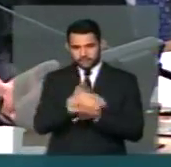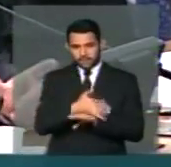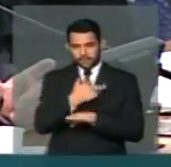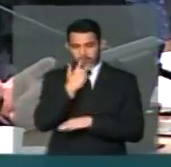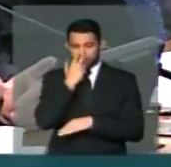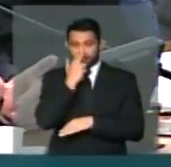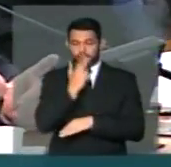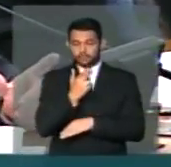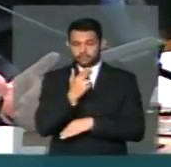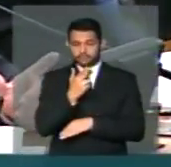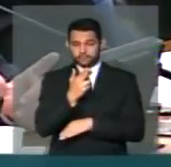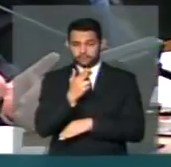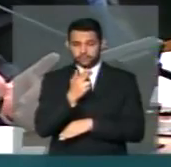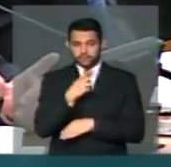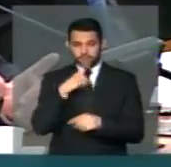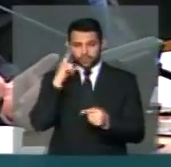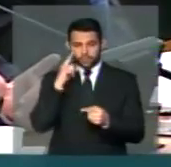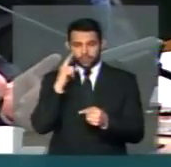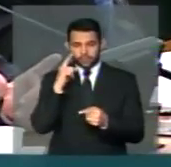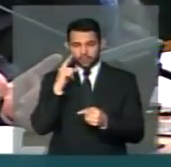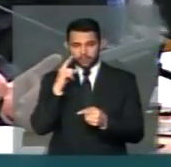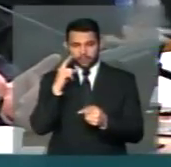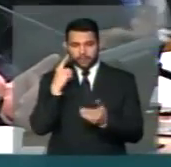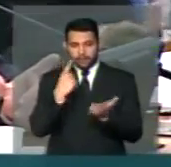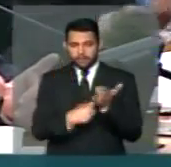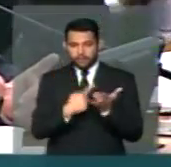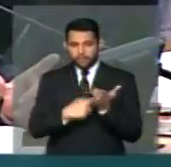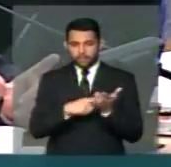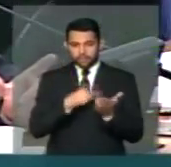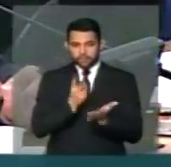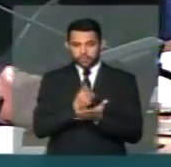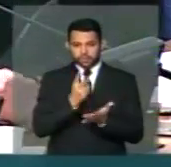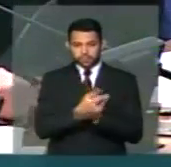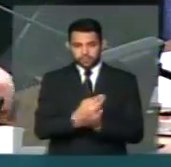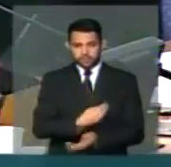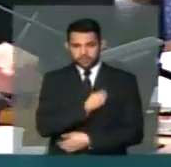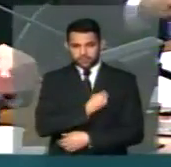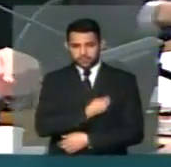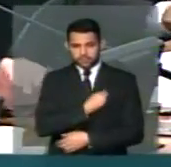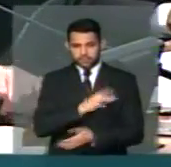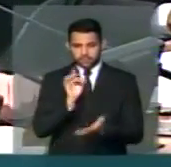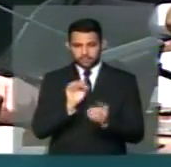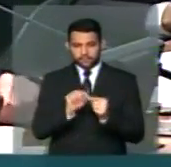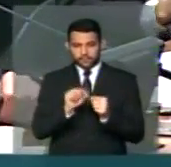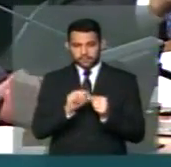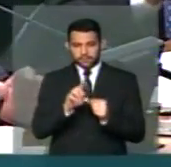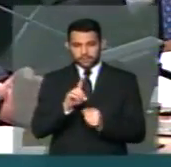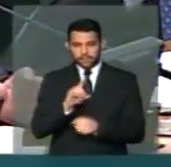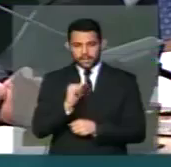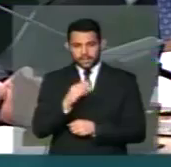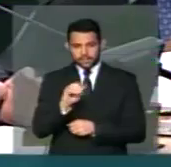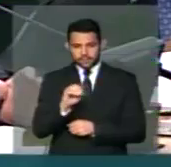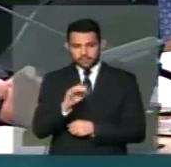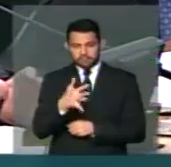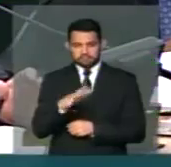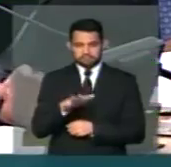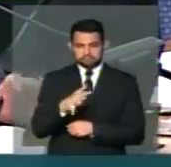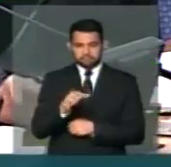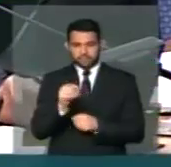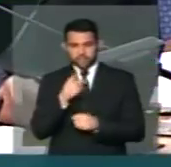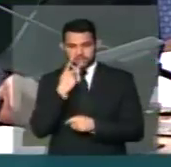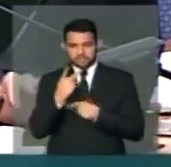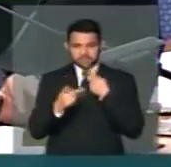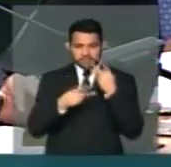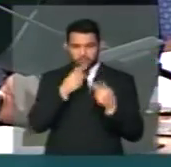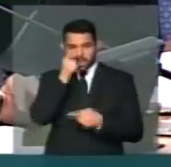parece também que num acordo celebrado, no cartel que continua existindo, de fazer uma delação meia-bomba e dizer só